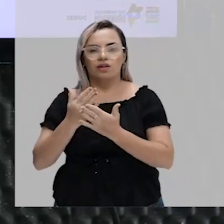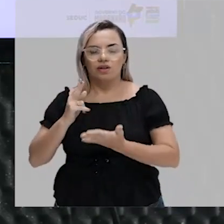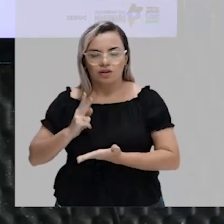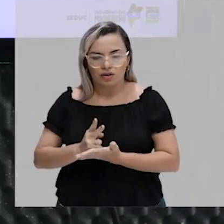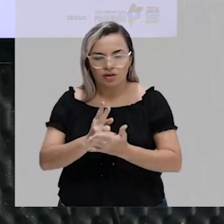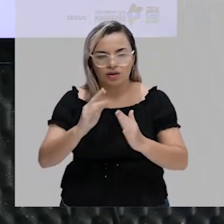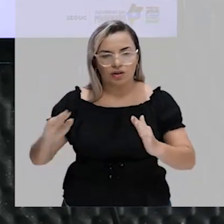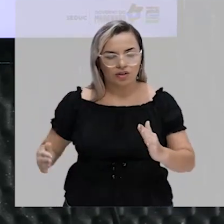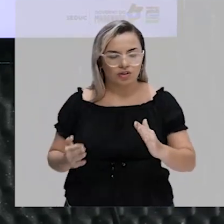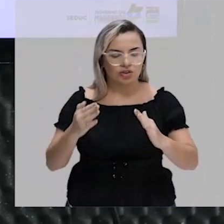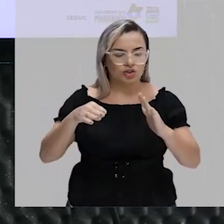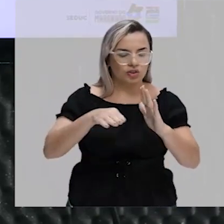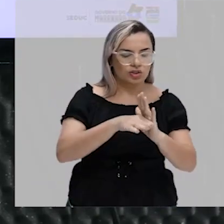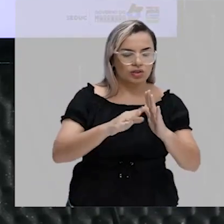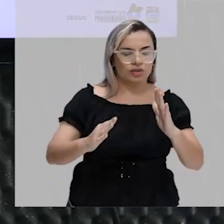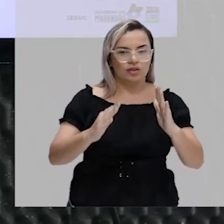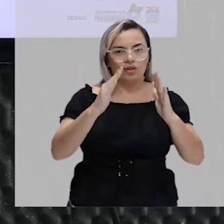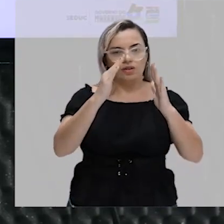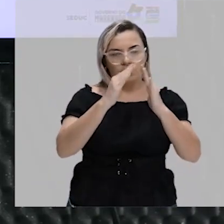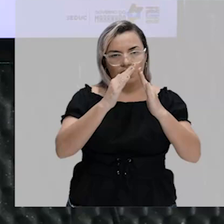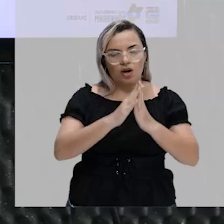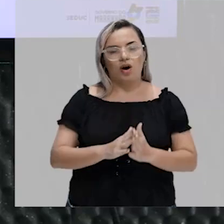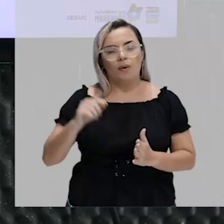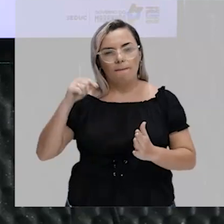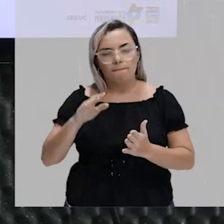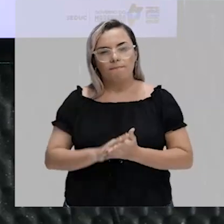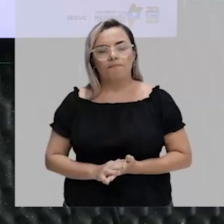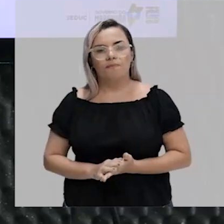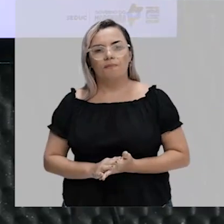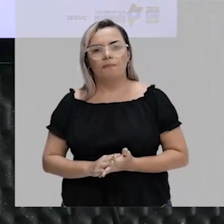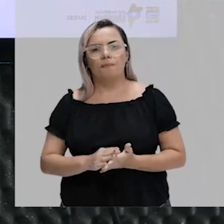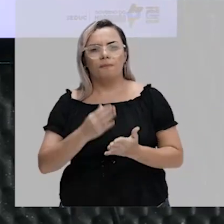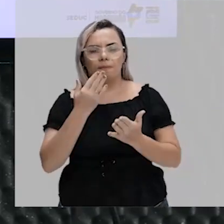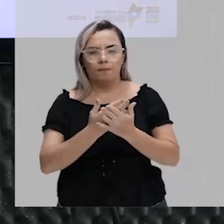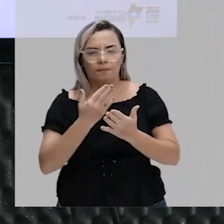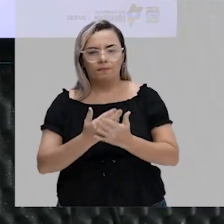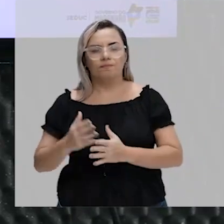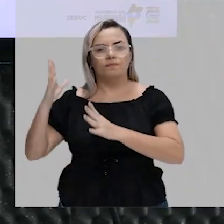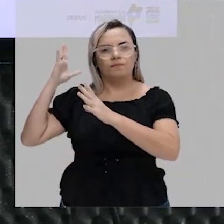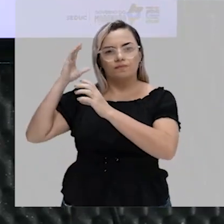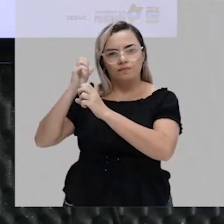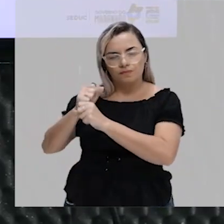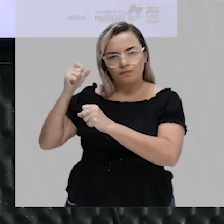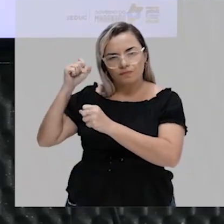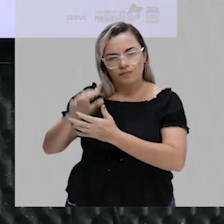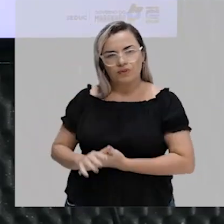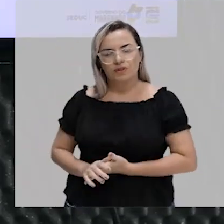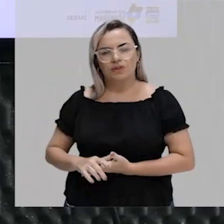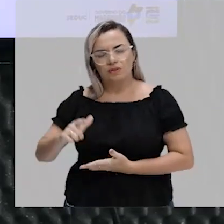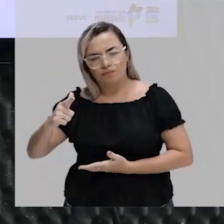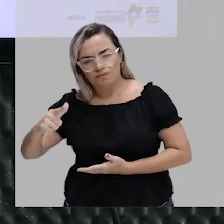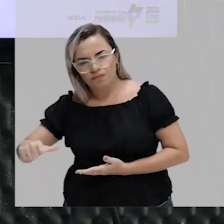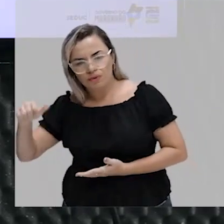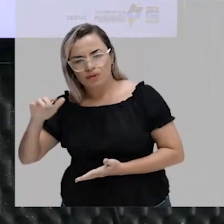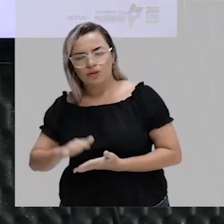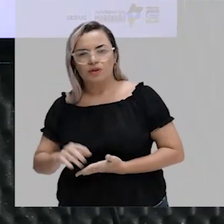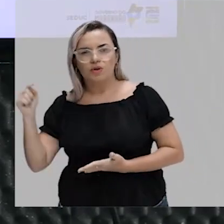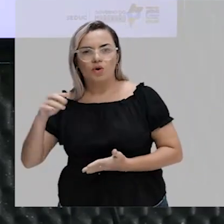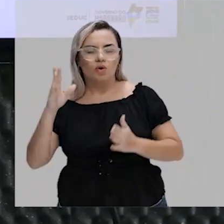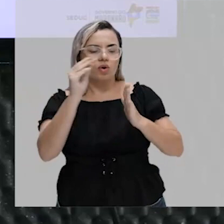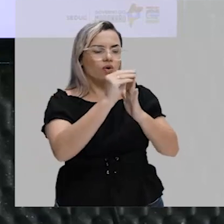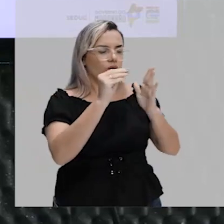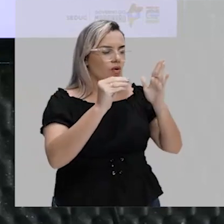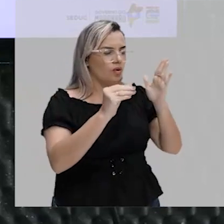em prática, a gente vai revisando. Aproveita essas aulas, pessoal, para você realmente tornar esse conhecimento